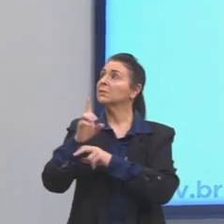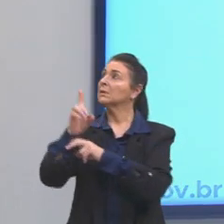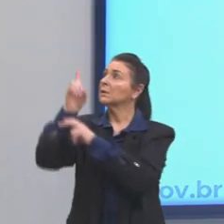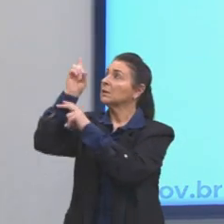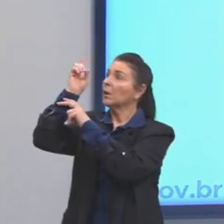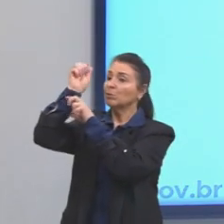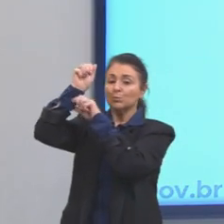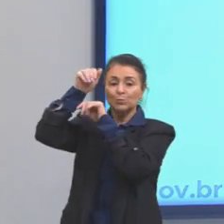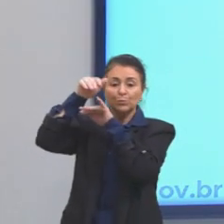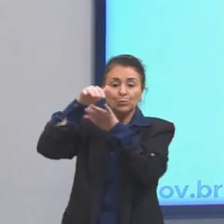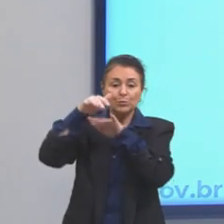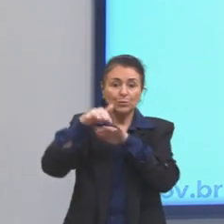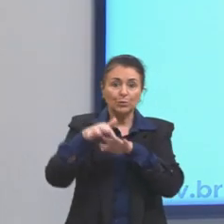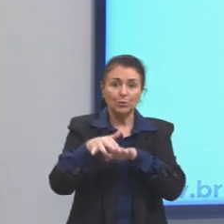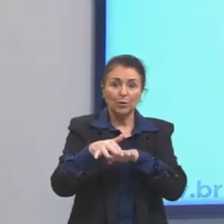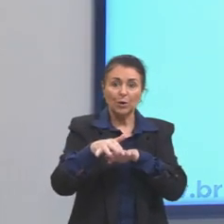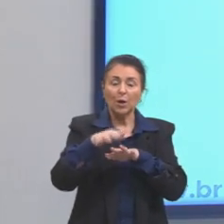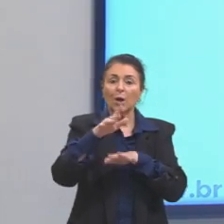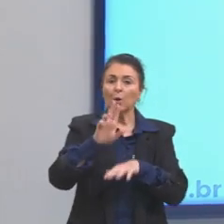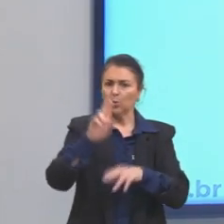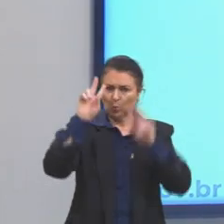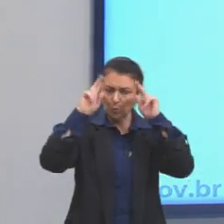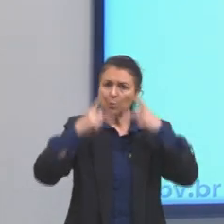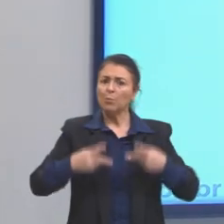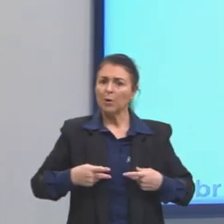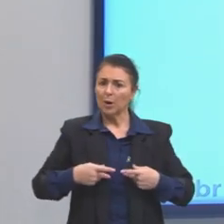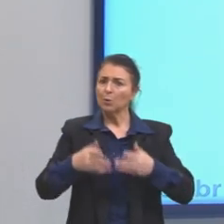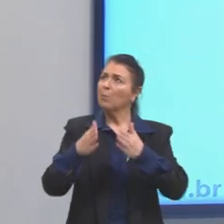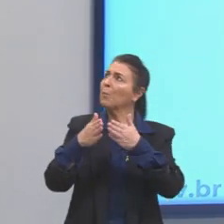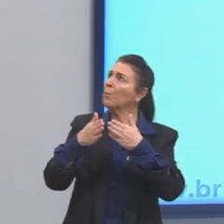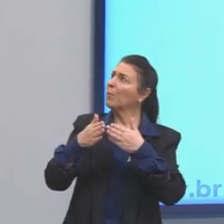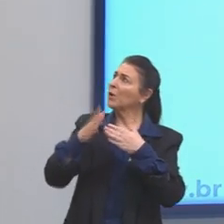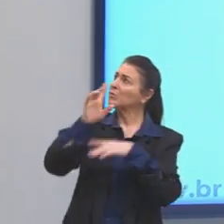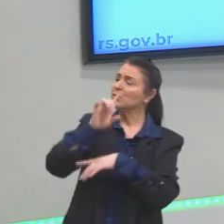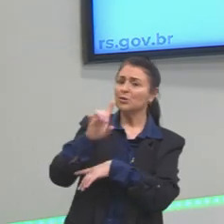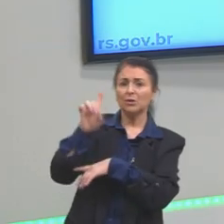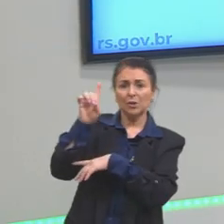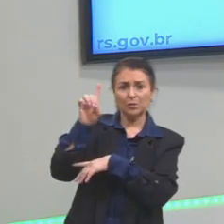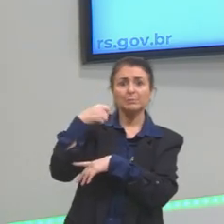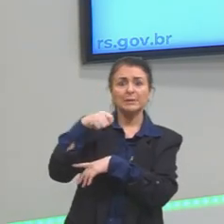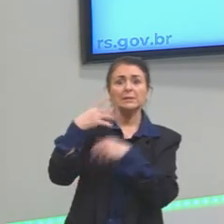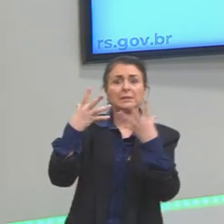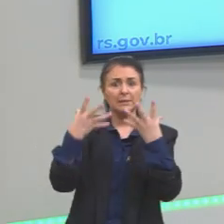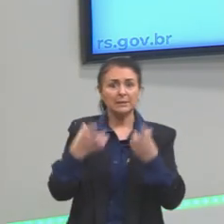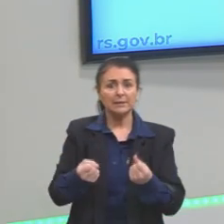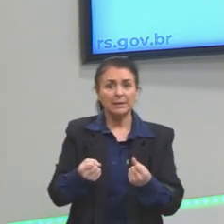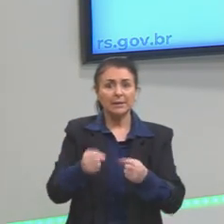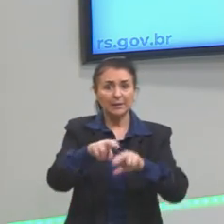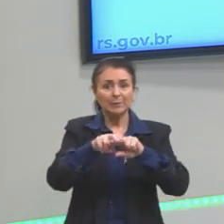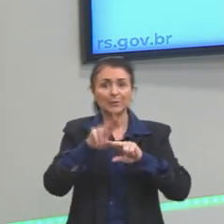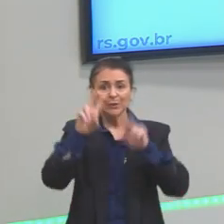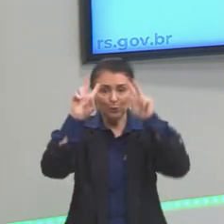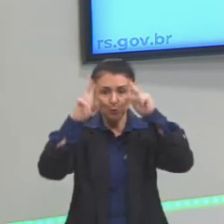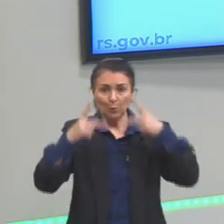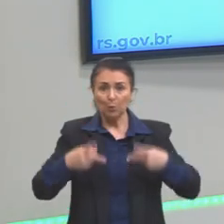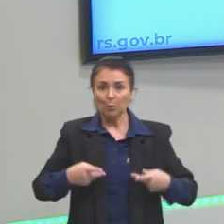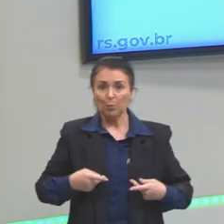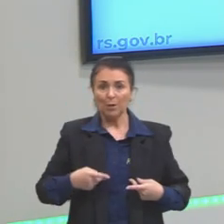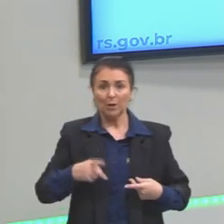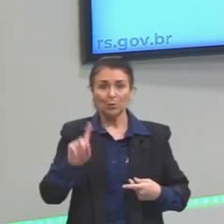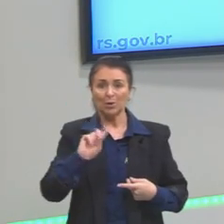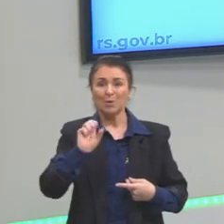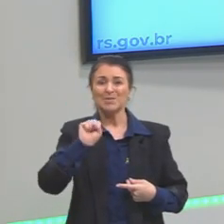essa graça Divina o ser humano pode pedir é possível Mas Deus tem que concordar por isso ser humano não se salva